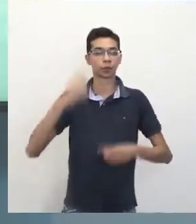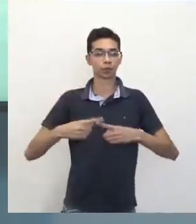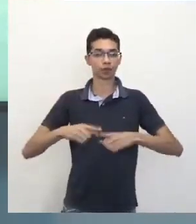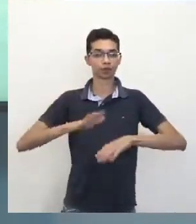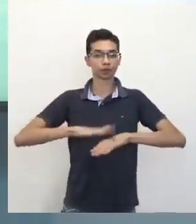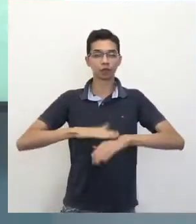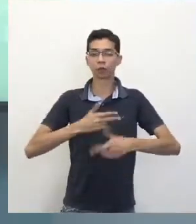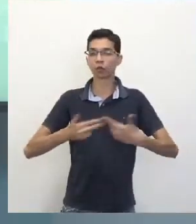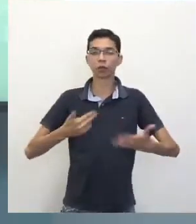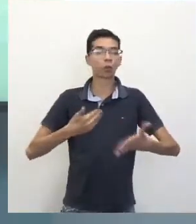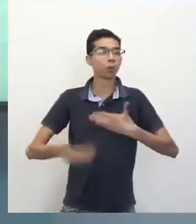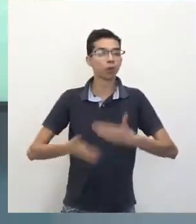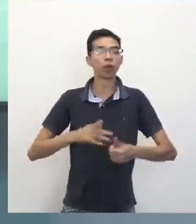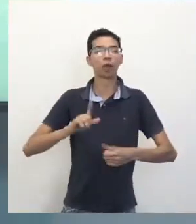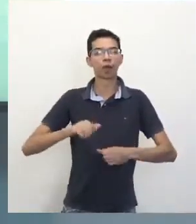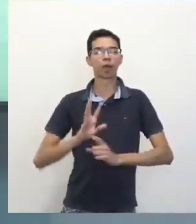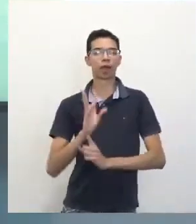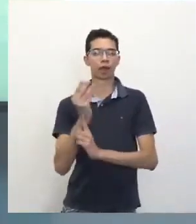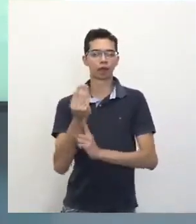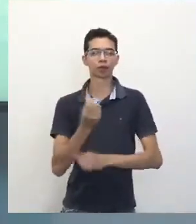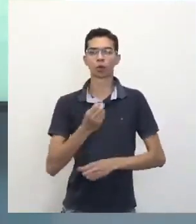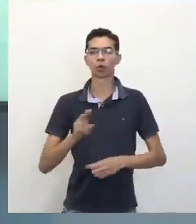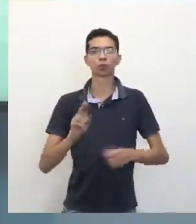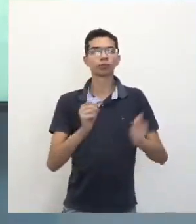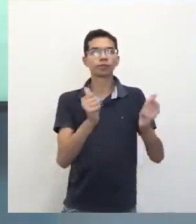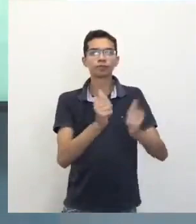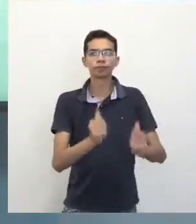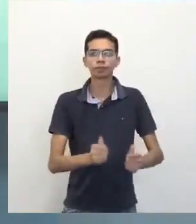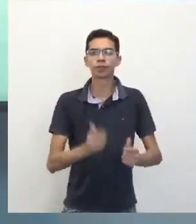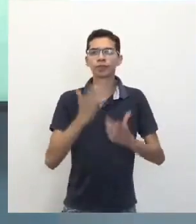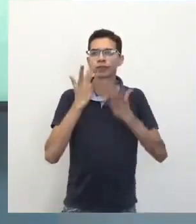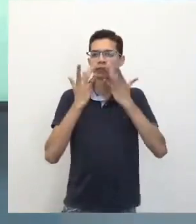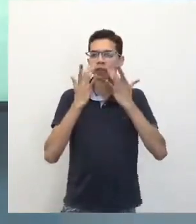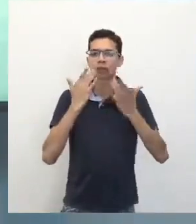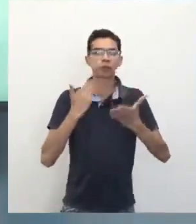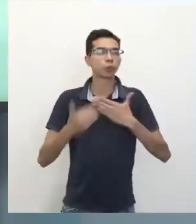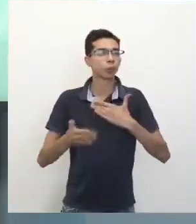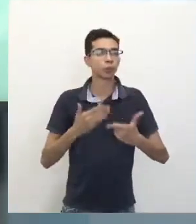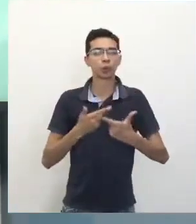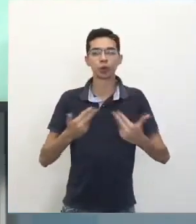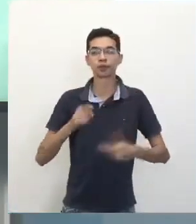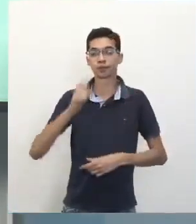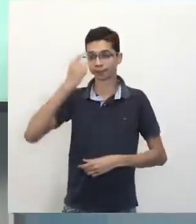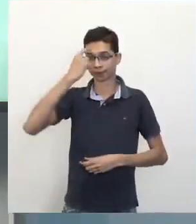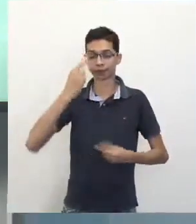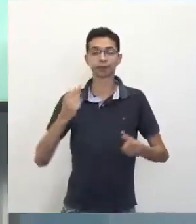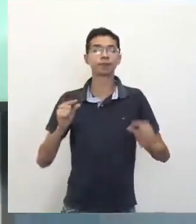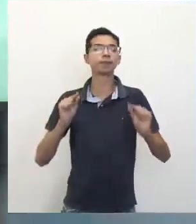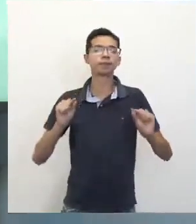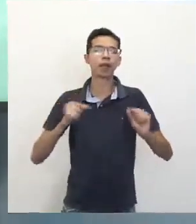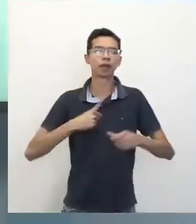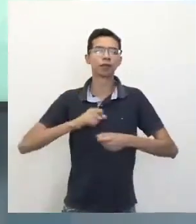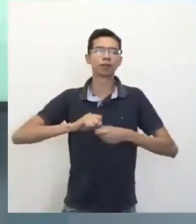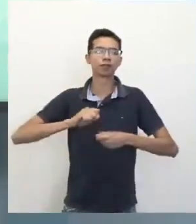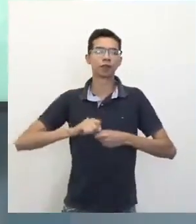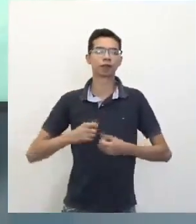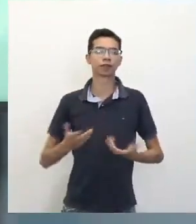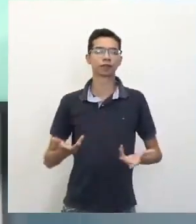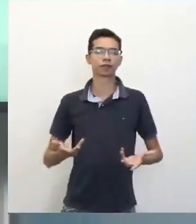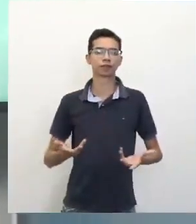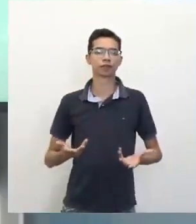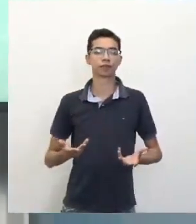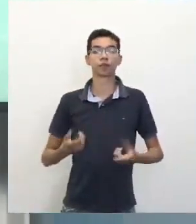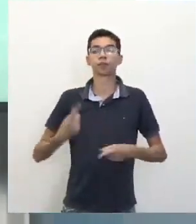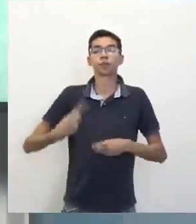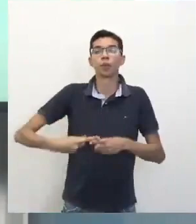artística, seja uma peça de teatro, seja uma escultura, uma pintura, um desenho, eu tenho que pensar para quem estou fazendo, que finalidade vai ter e